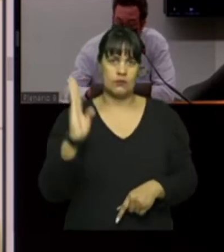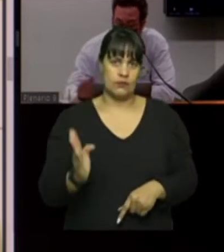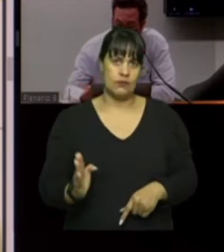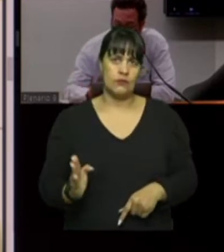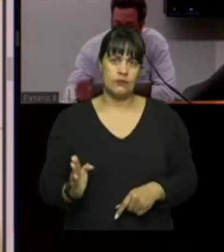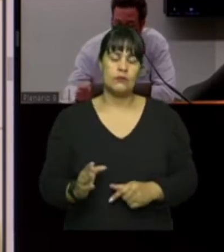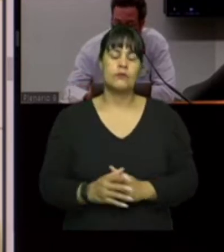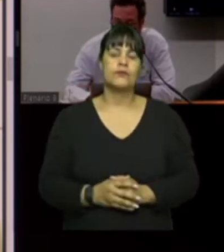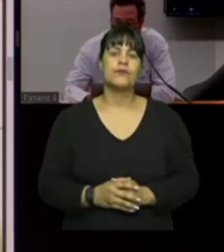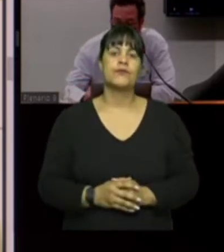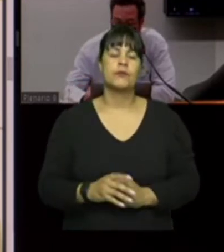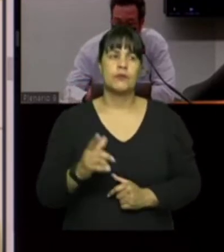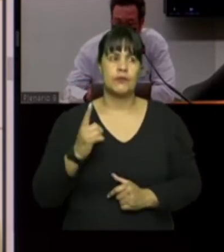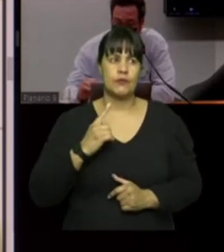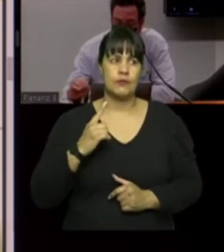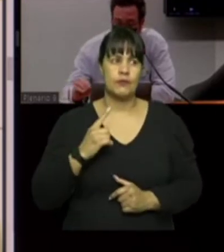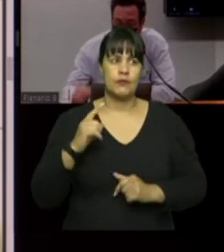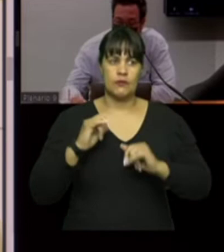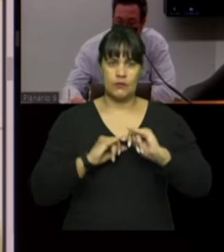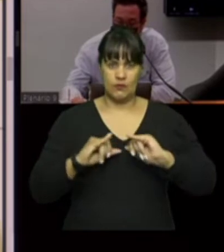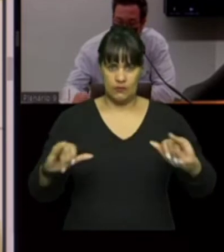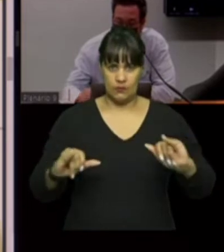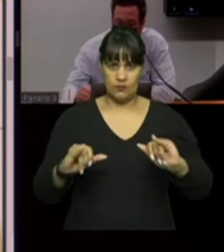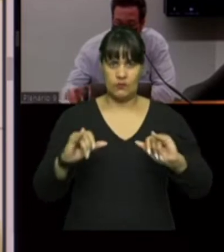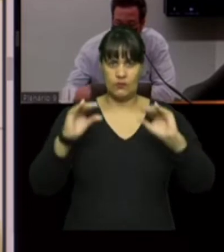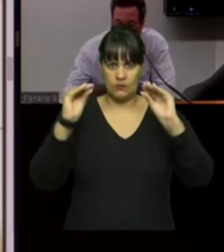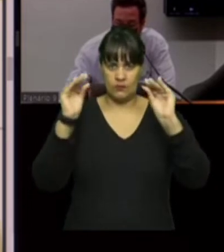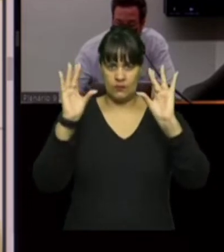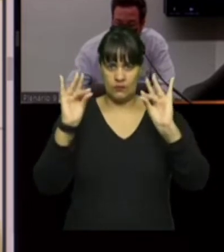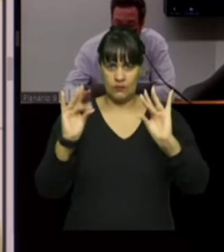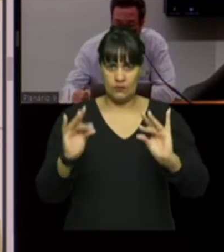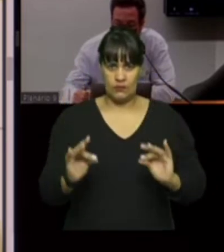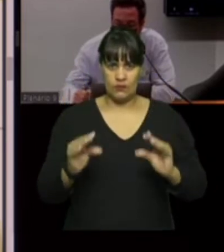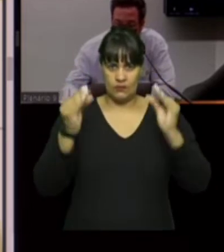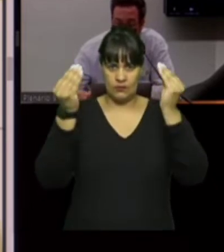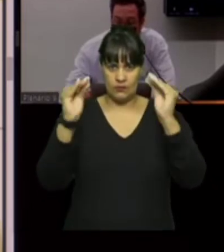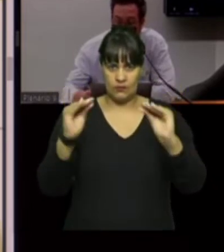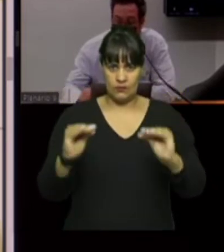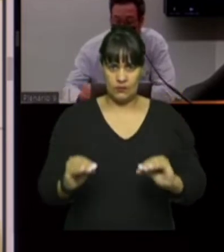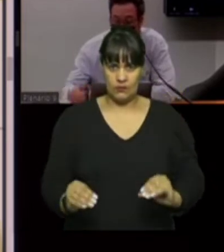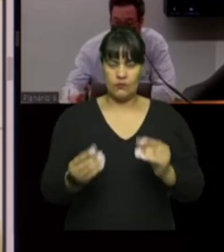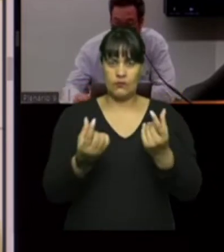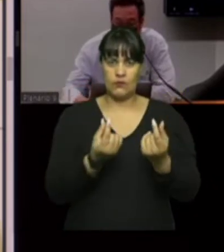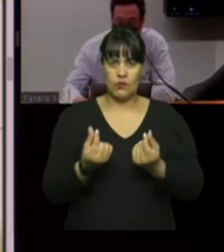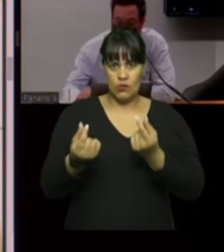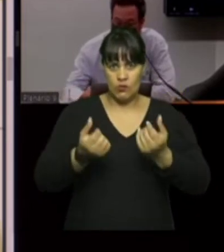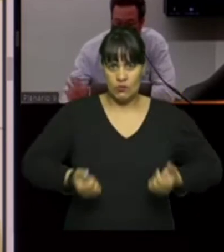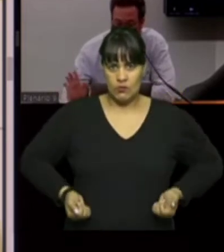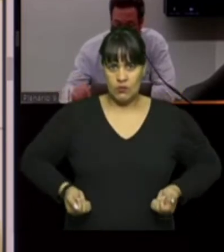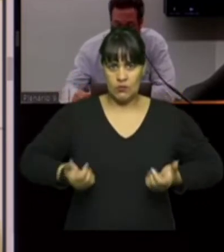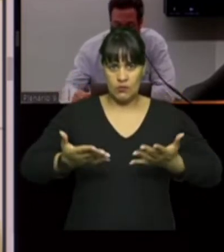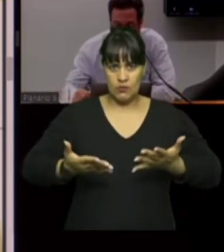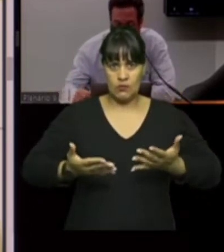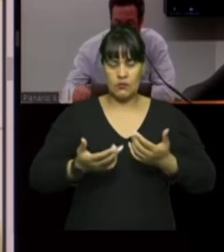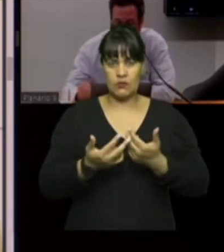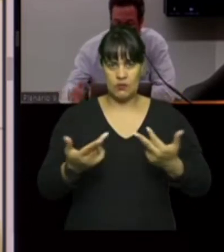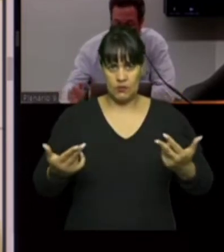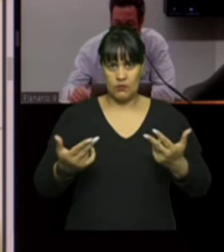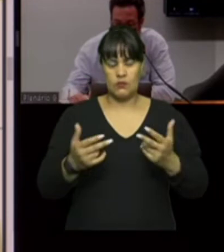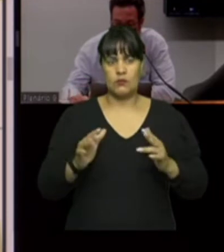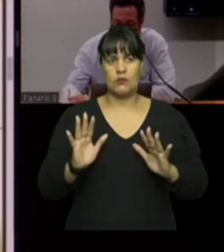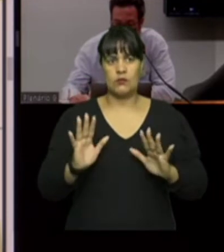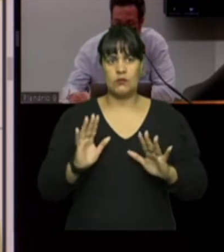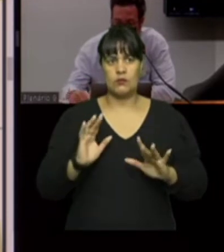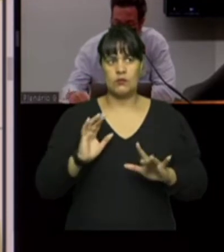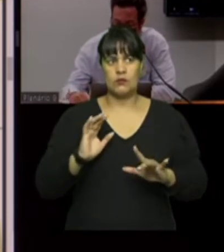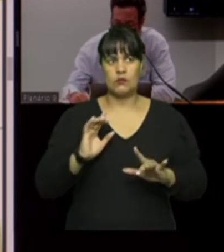Aí tem uma descrição dos gastos per capita, e eu vou passar isso